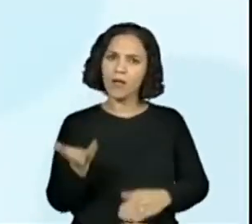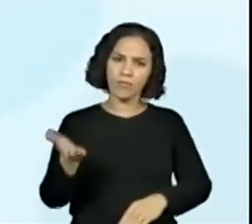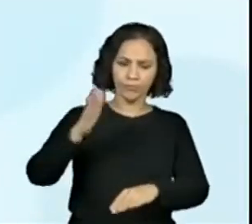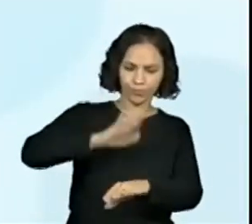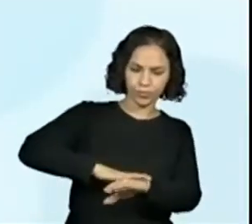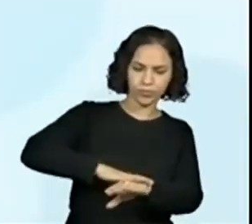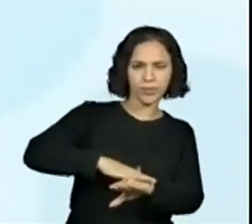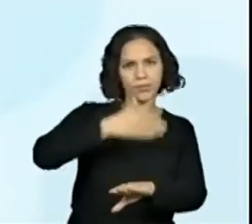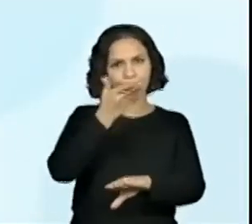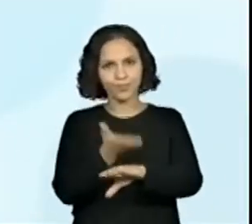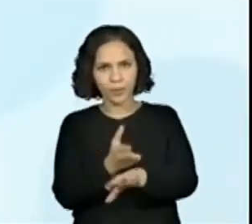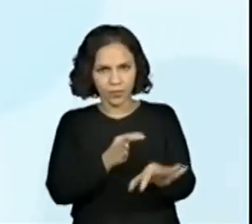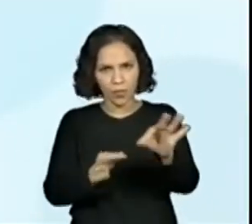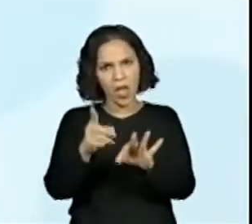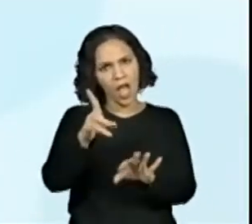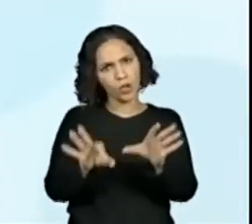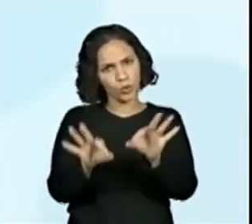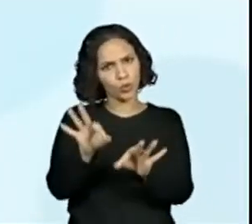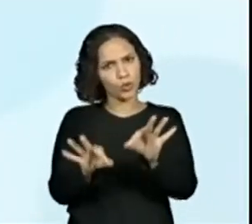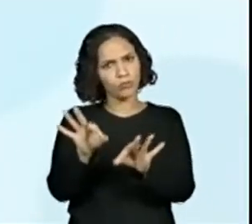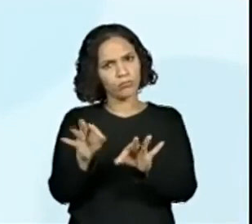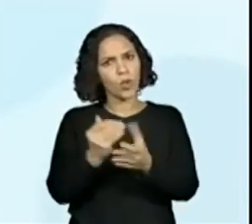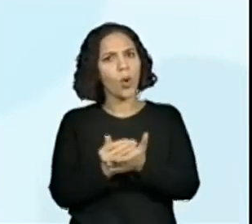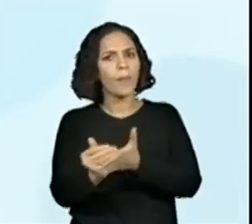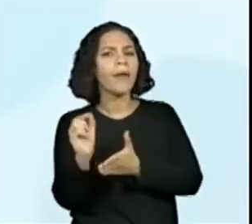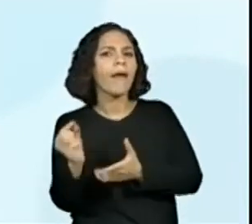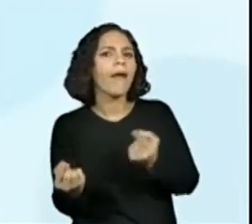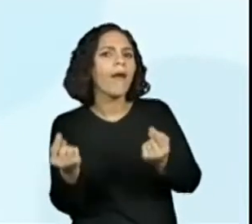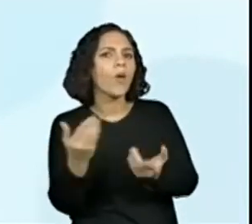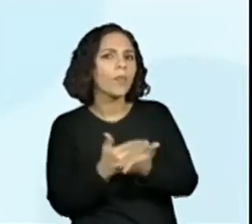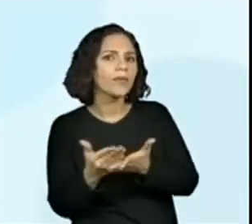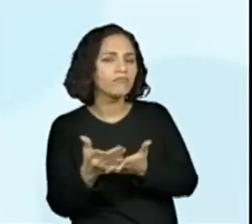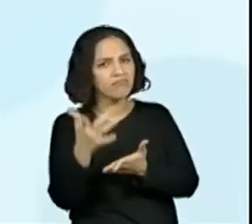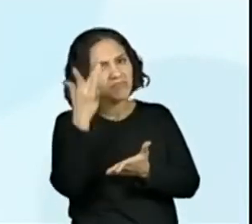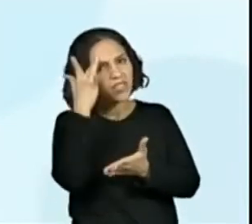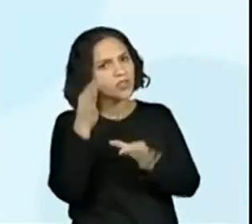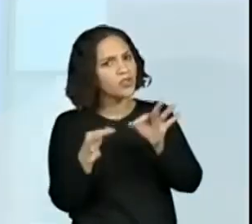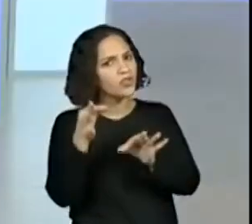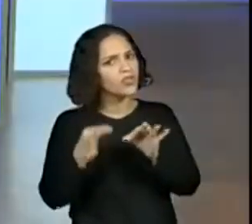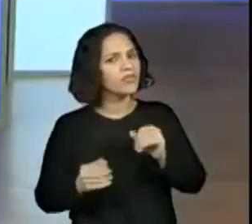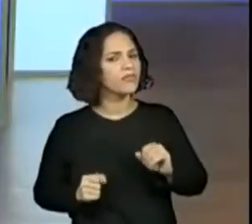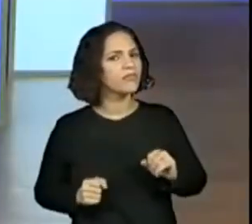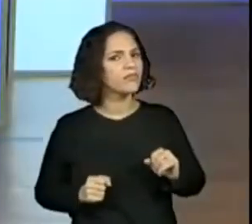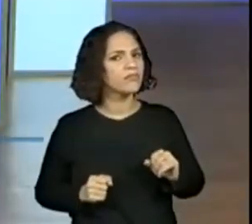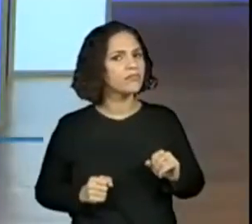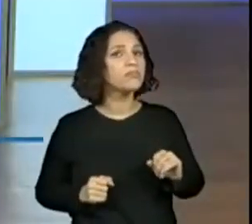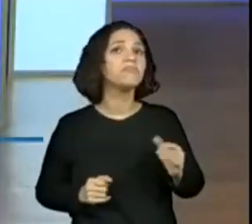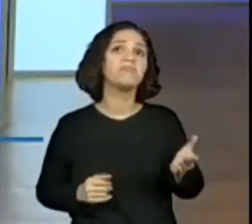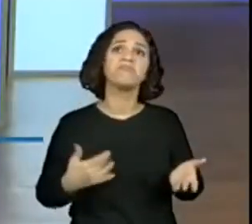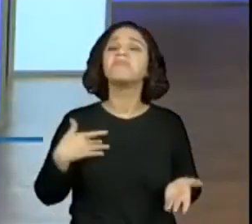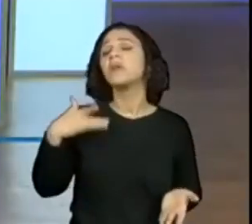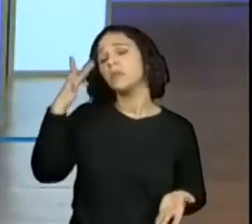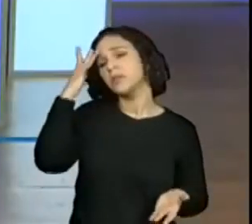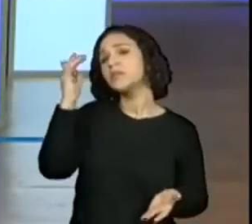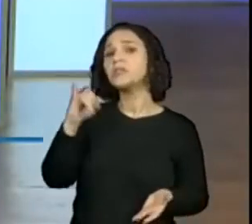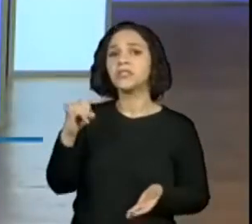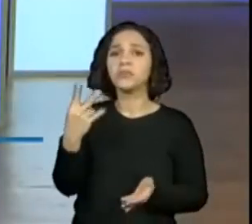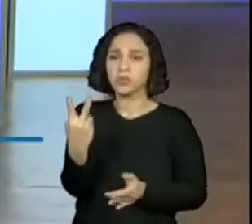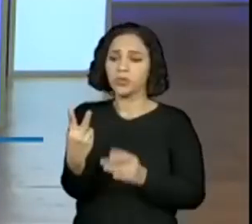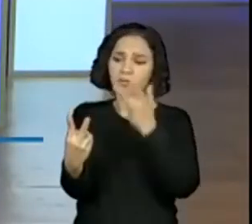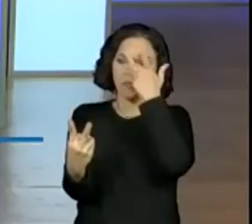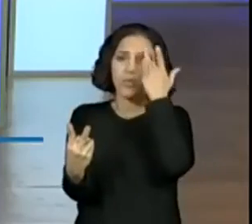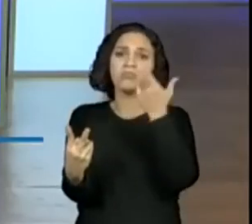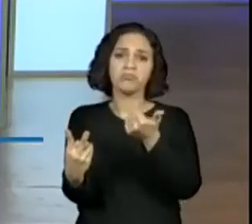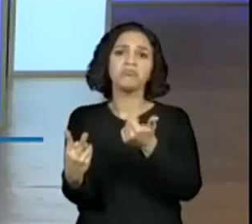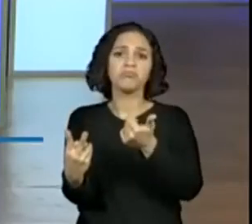forma justa da gente resolver essa questão de quem começa um jogo por exemplo é então naqueles casos Eu acredito que sim para duas